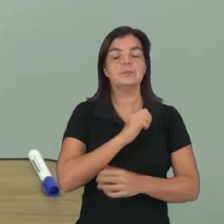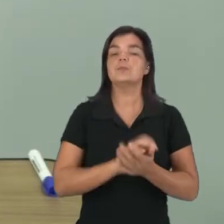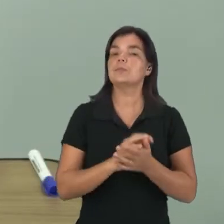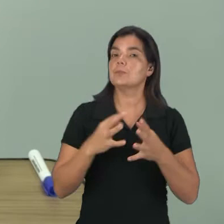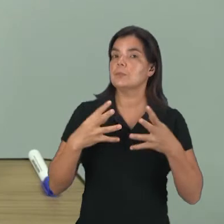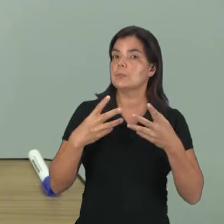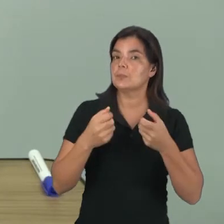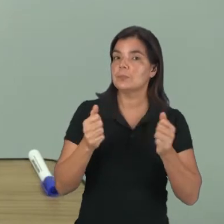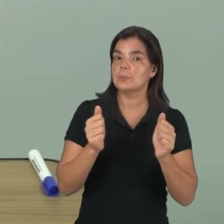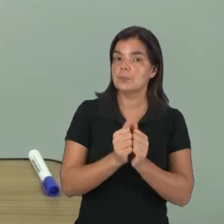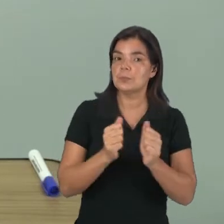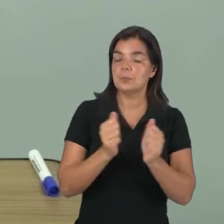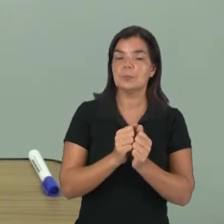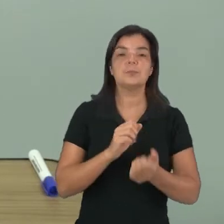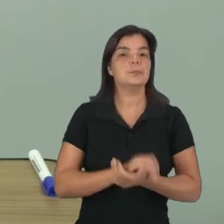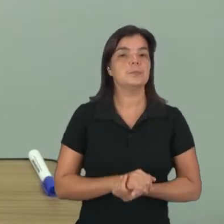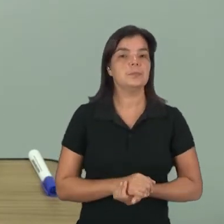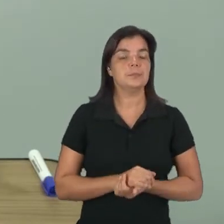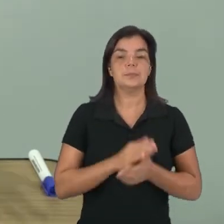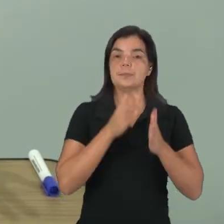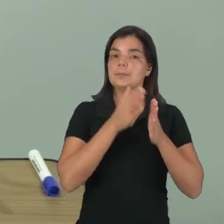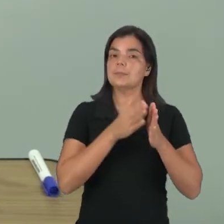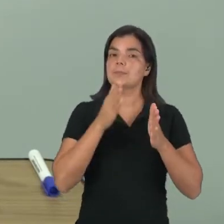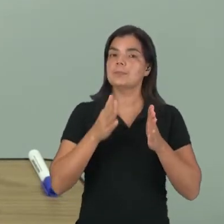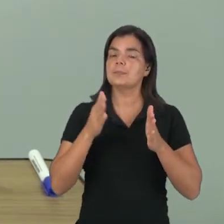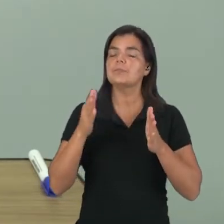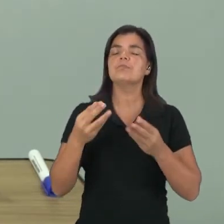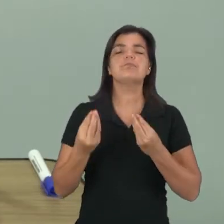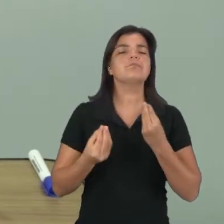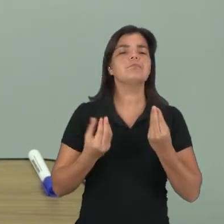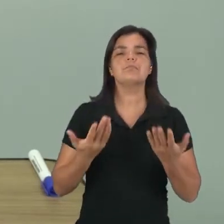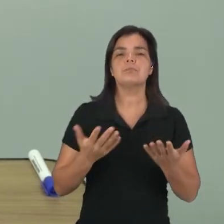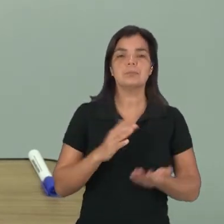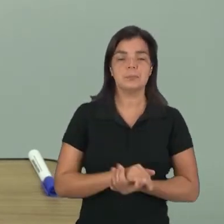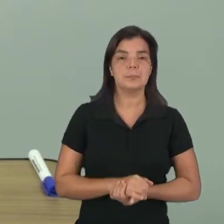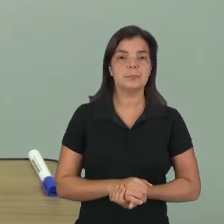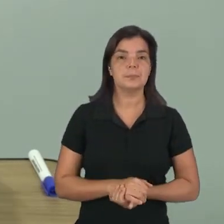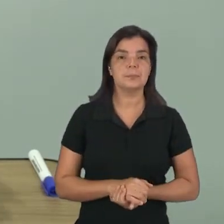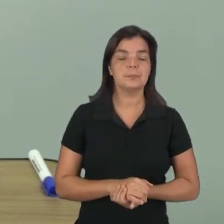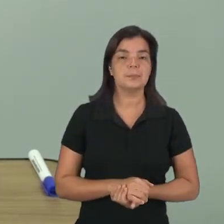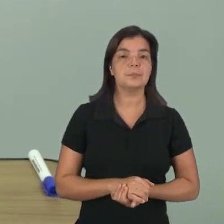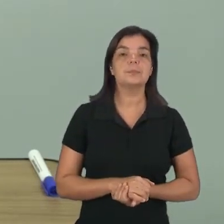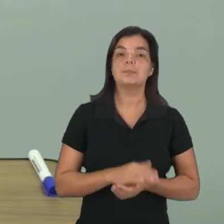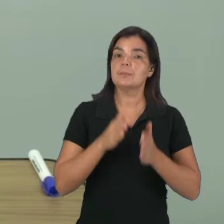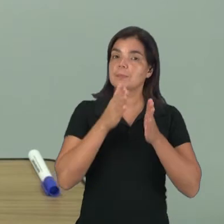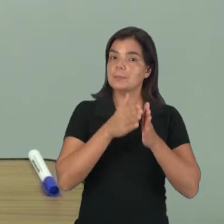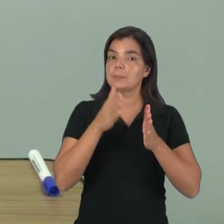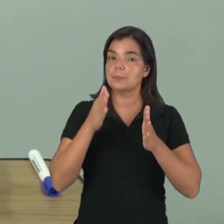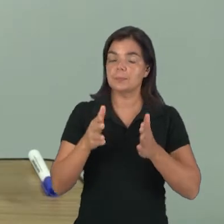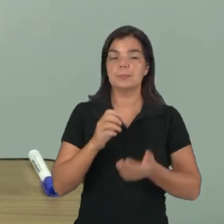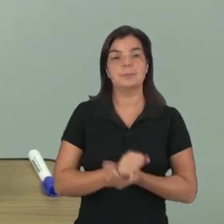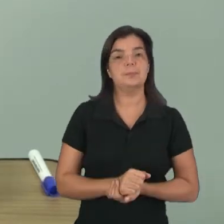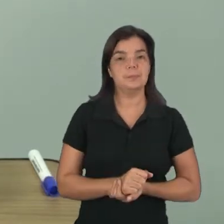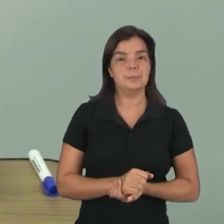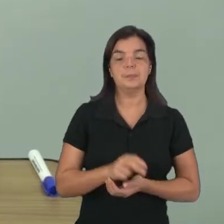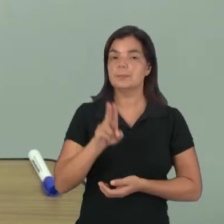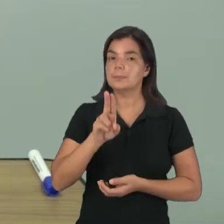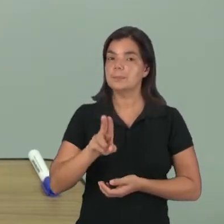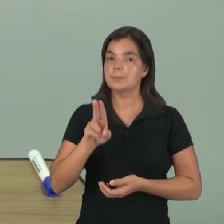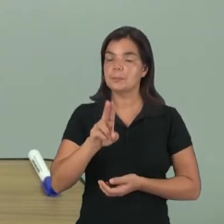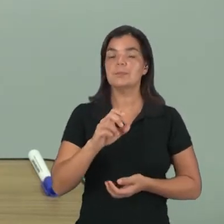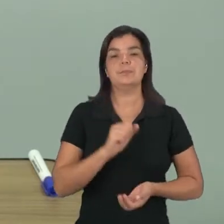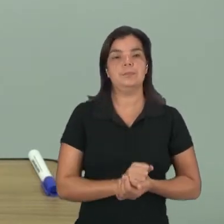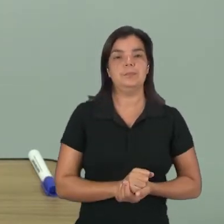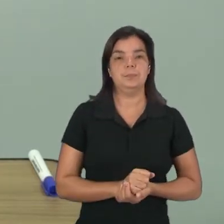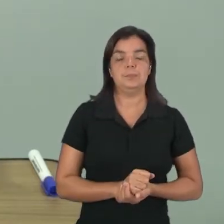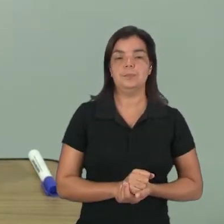completo, certo? E nós vamos tirar parte a parte. Mas que partes são essas? Muito bem, as ordens. Vamos tirar a ordem das unidades,